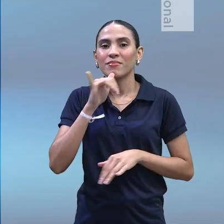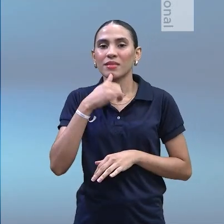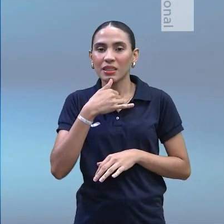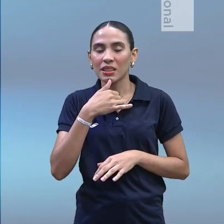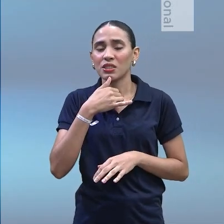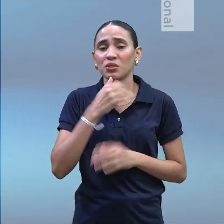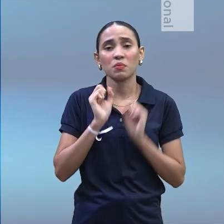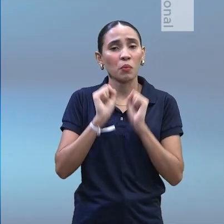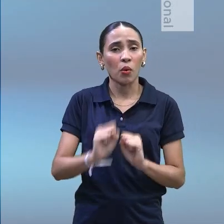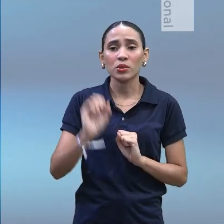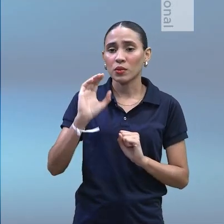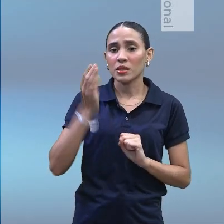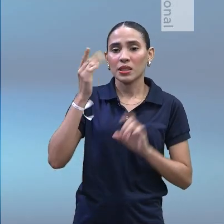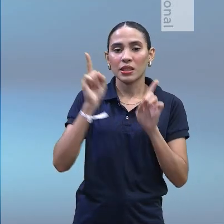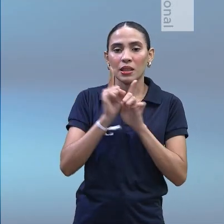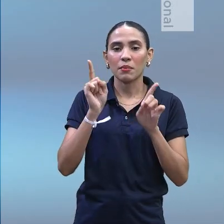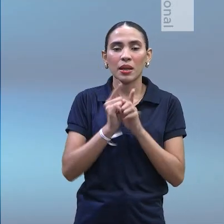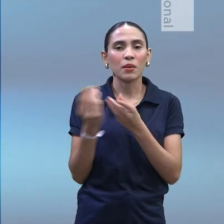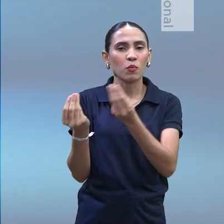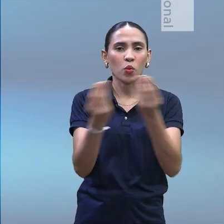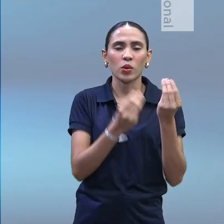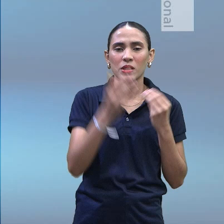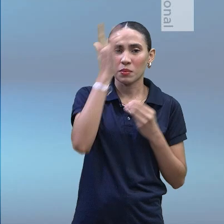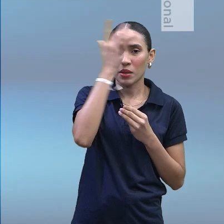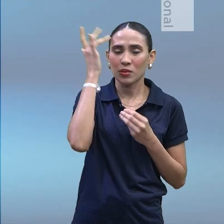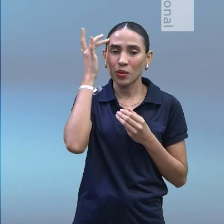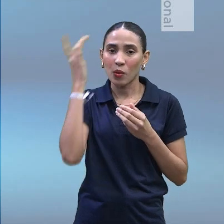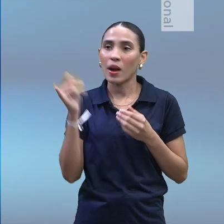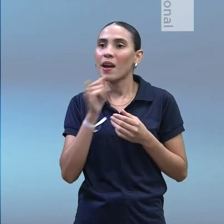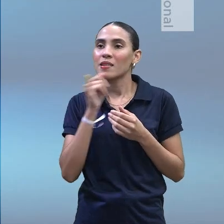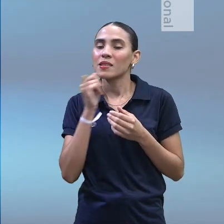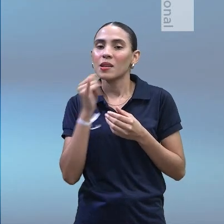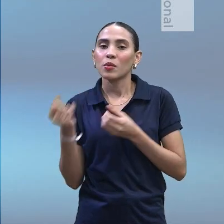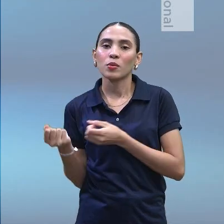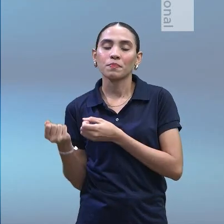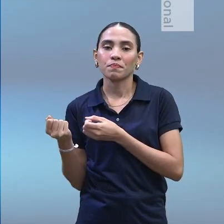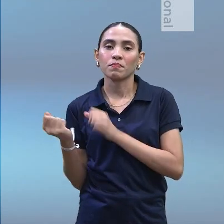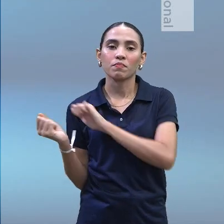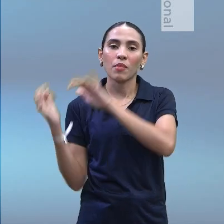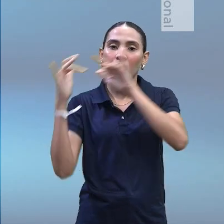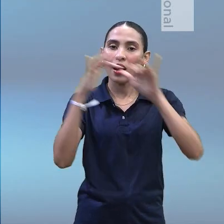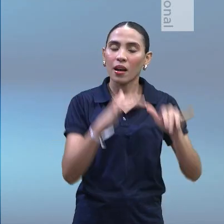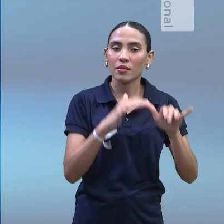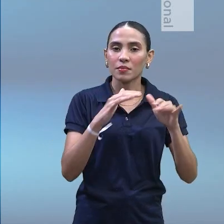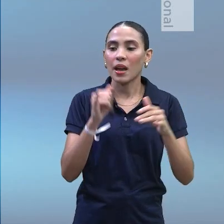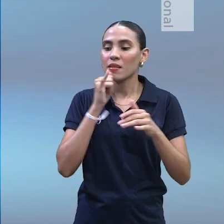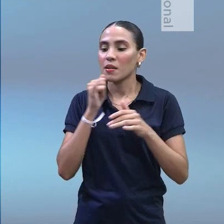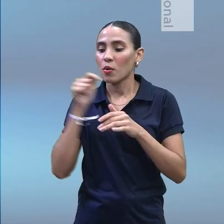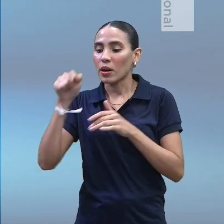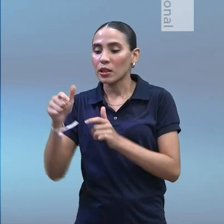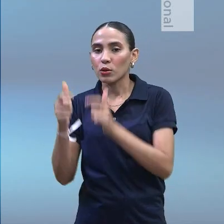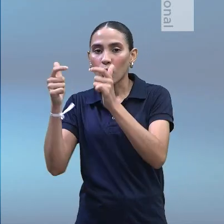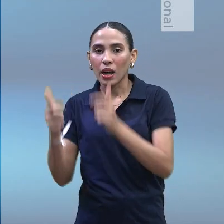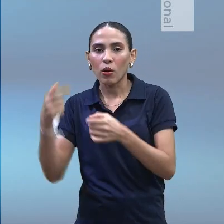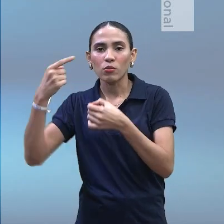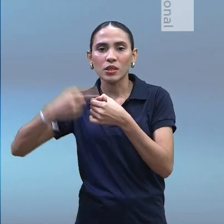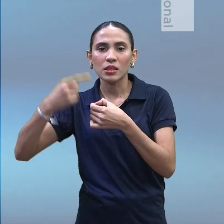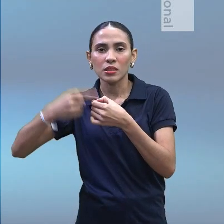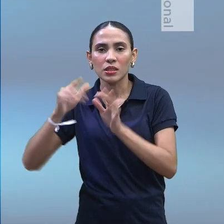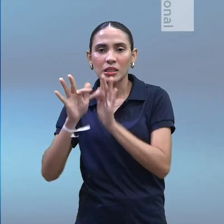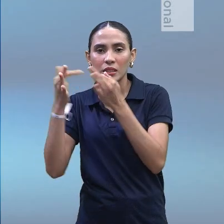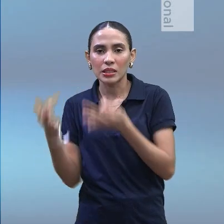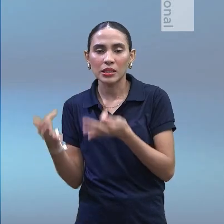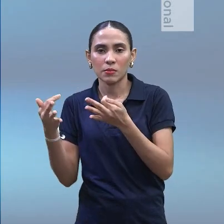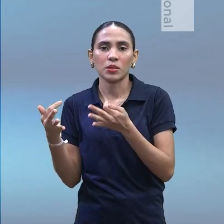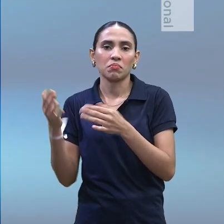pode acontecer, né, com muitas pessoas que podem vir de sua localidade simples, né, no interior